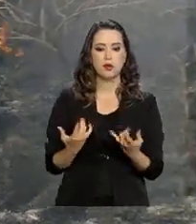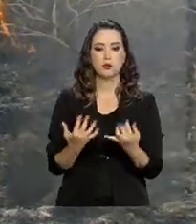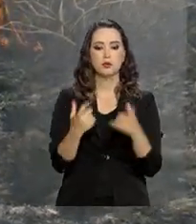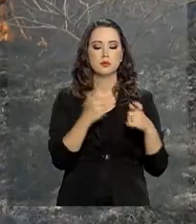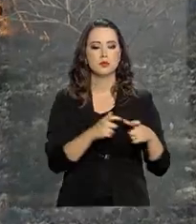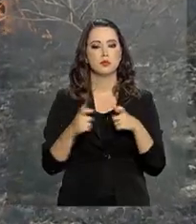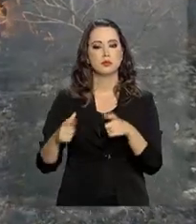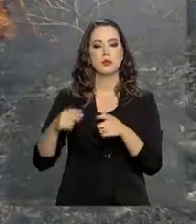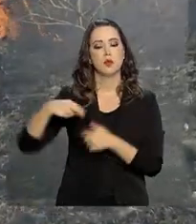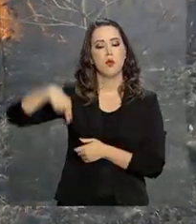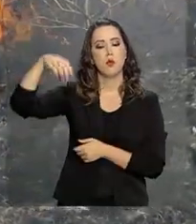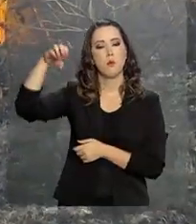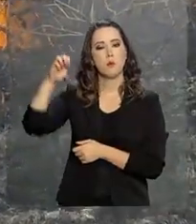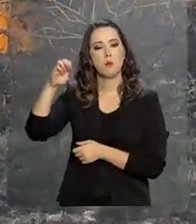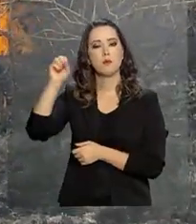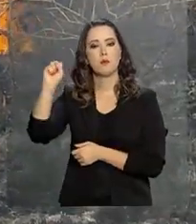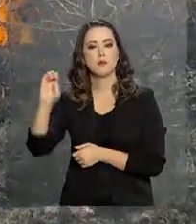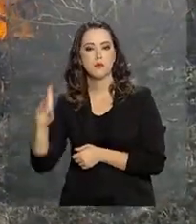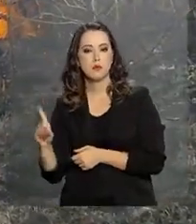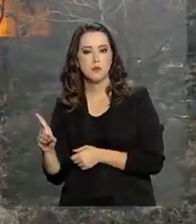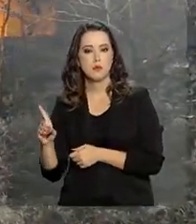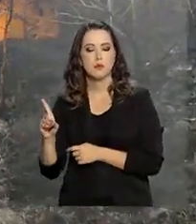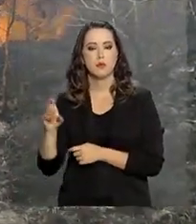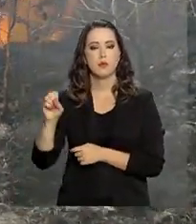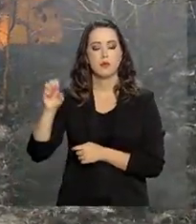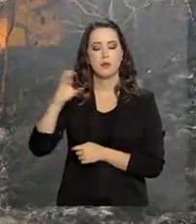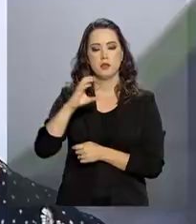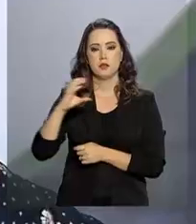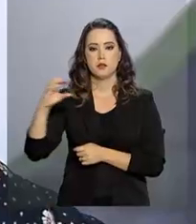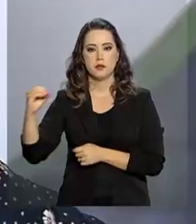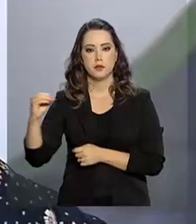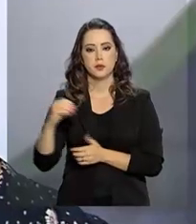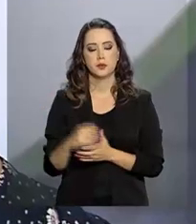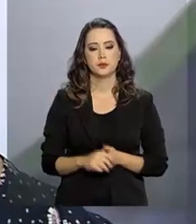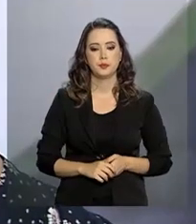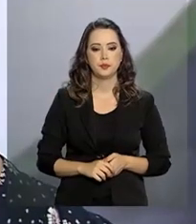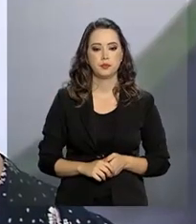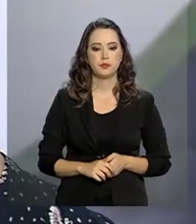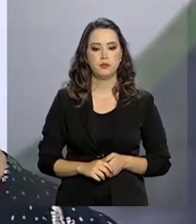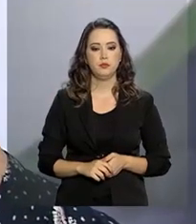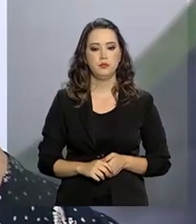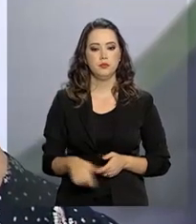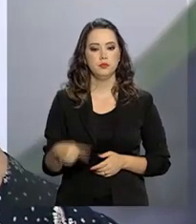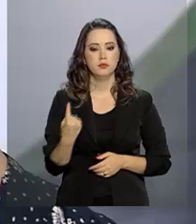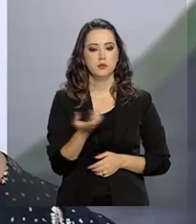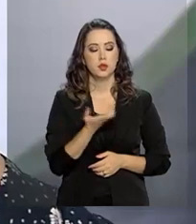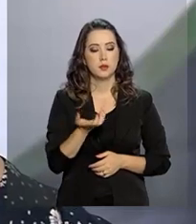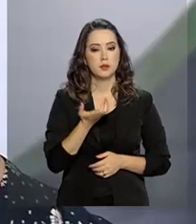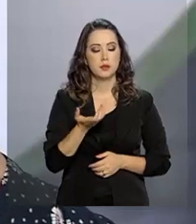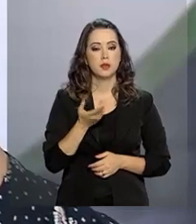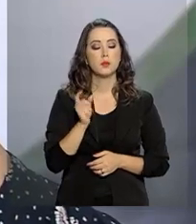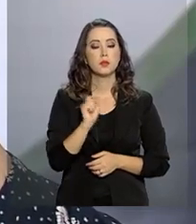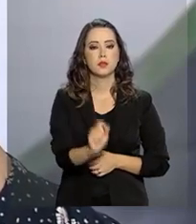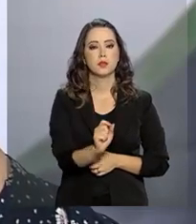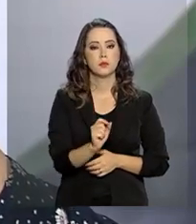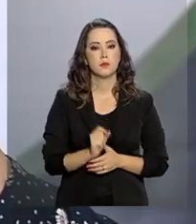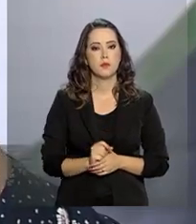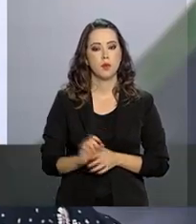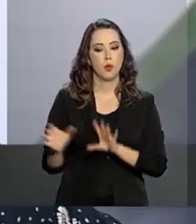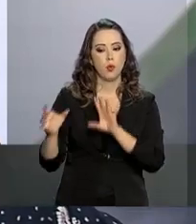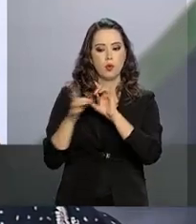nas regiões nordeste sudeste e centro-oeste com essa iniciativa nós pretendemos engaja as